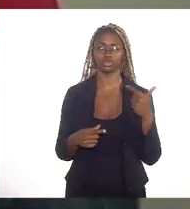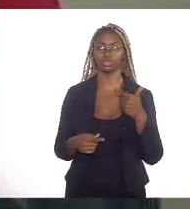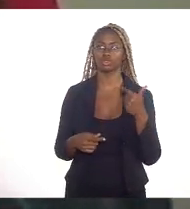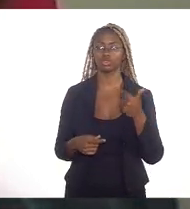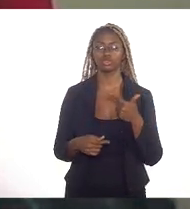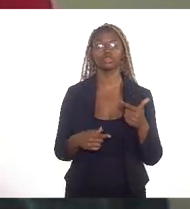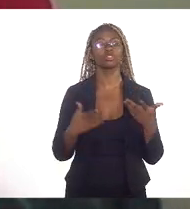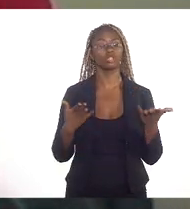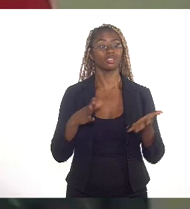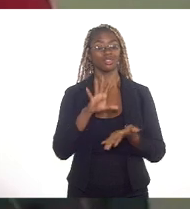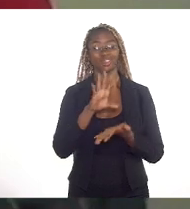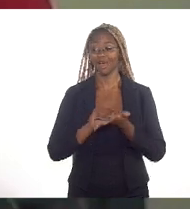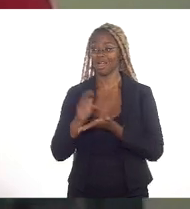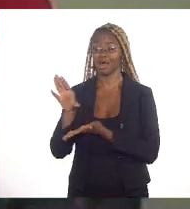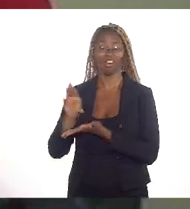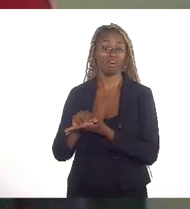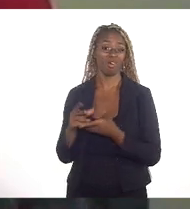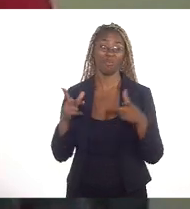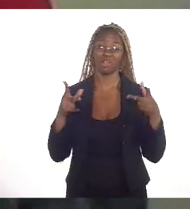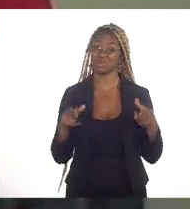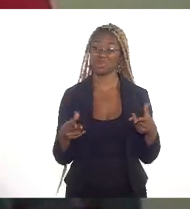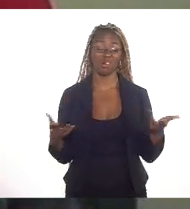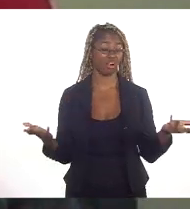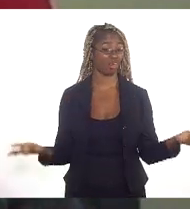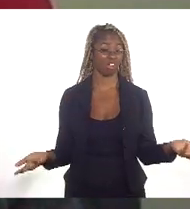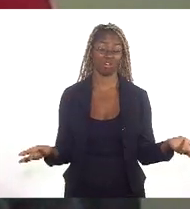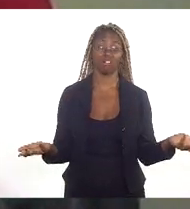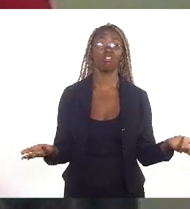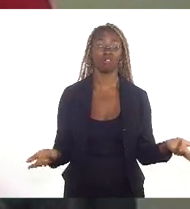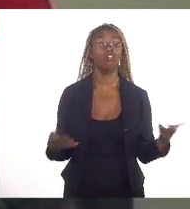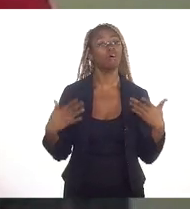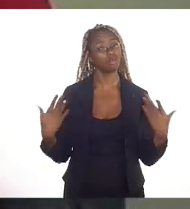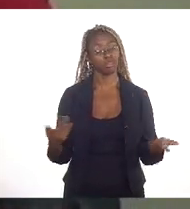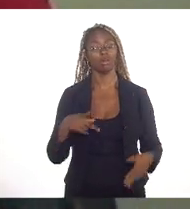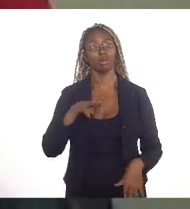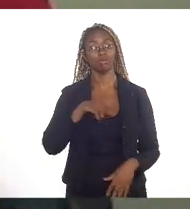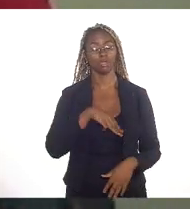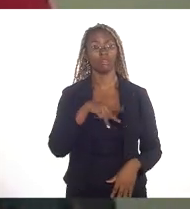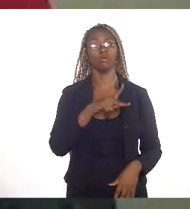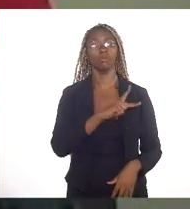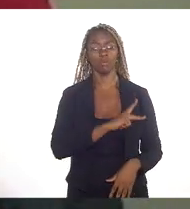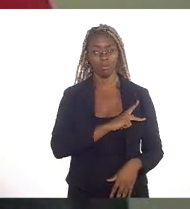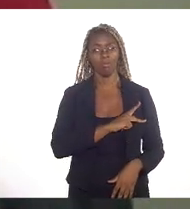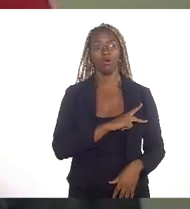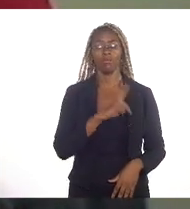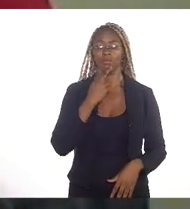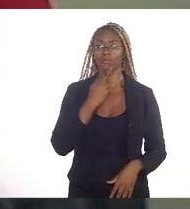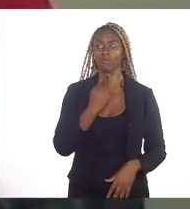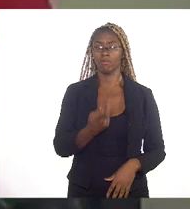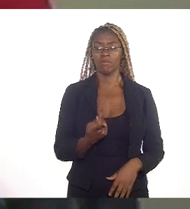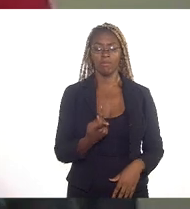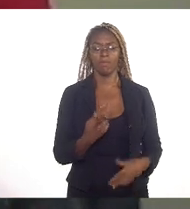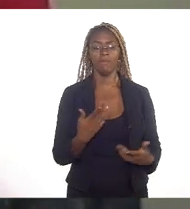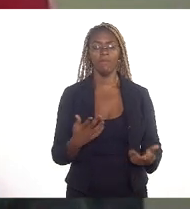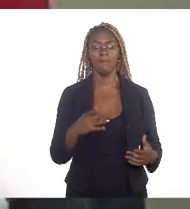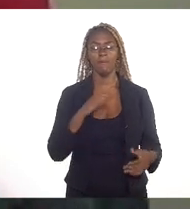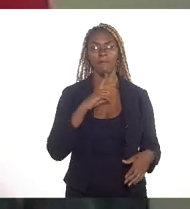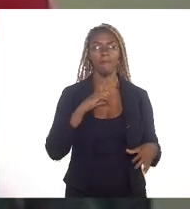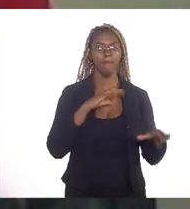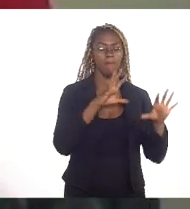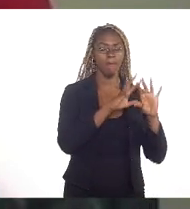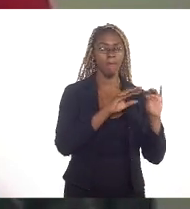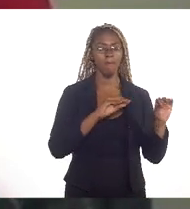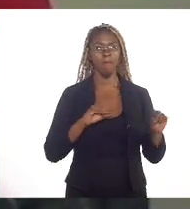é a cópia da portaria. E o Ministério Público Federal é claro, ele diz que é uma transferência por parte